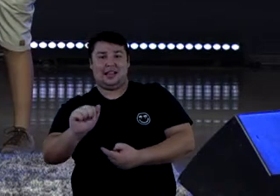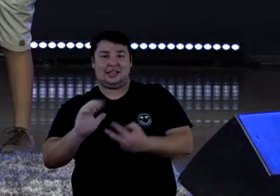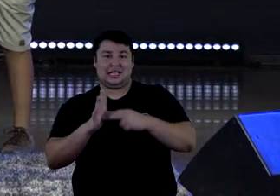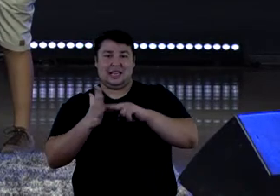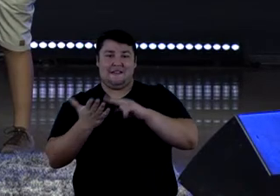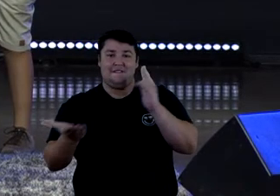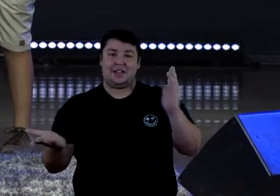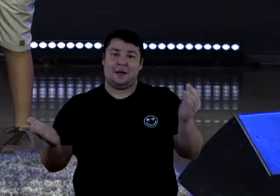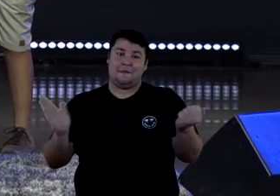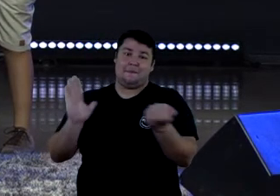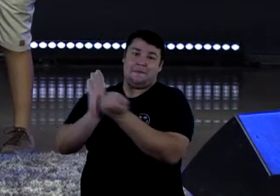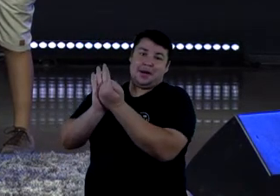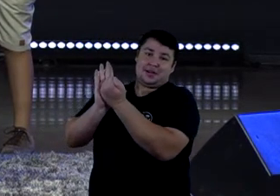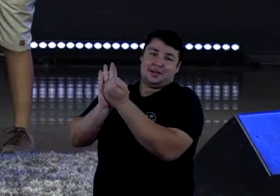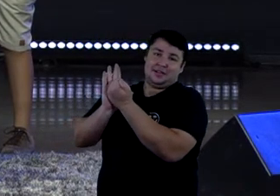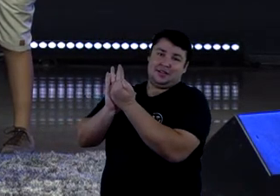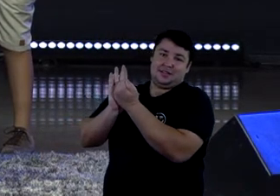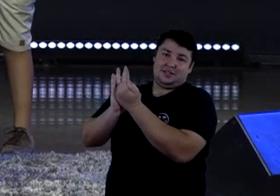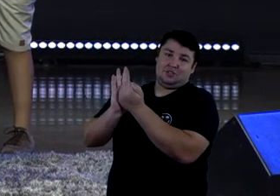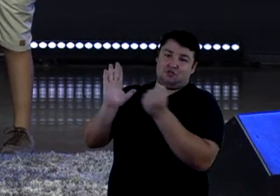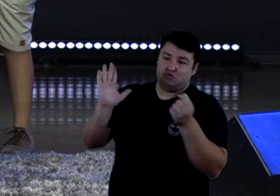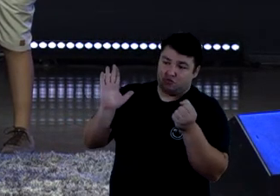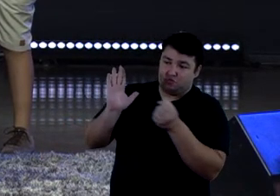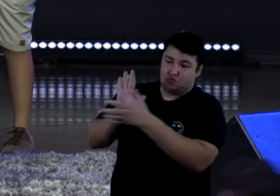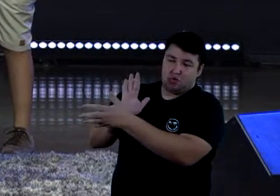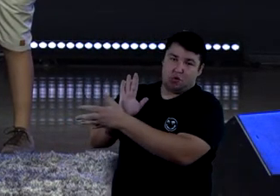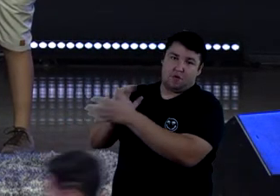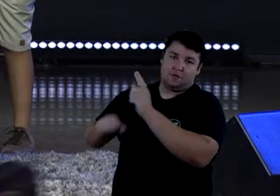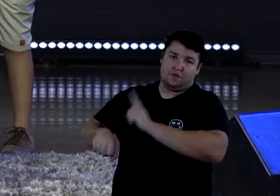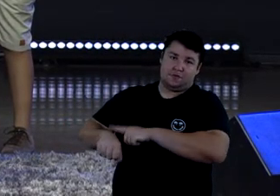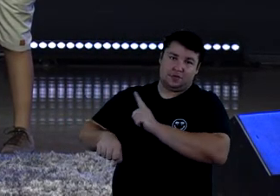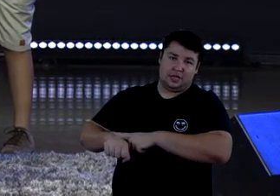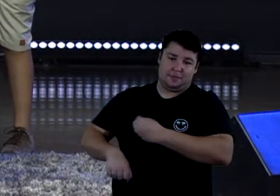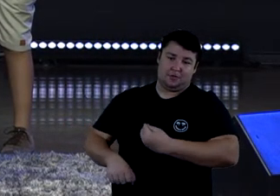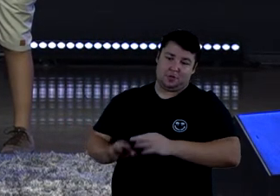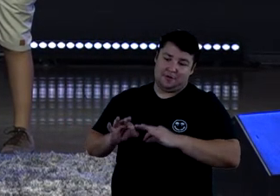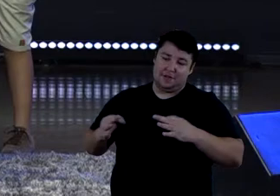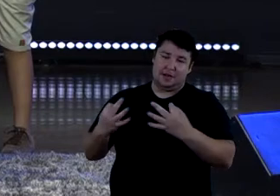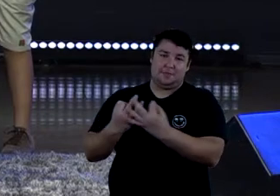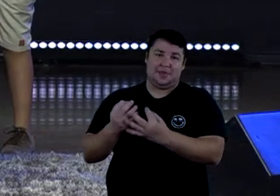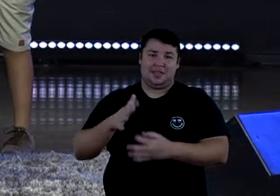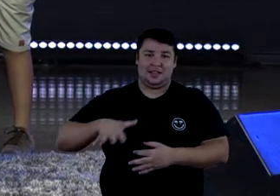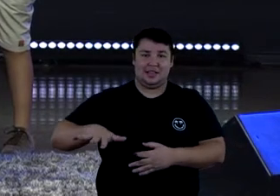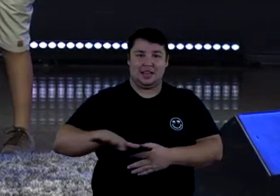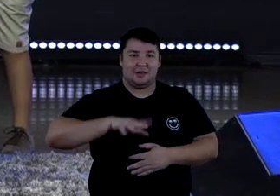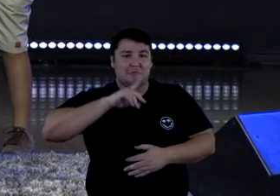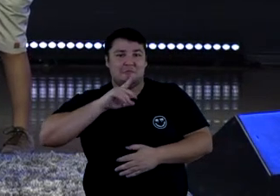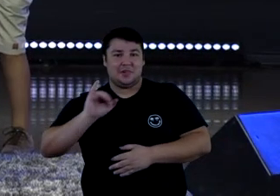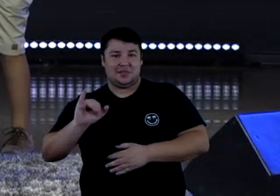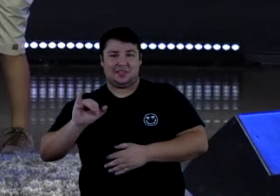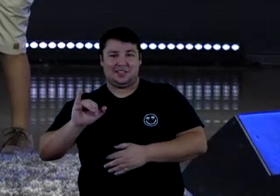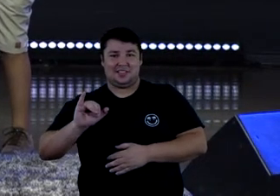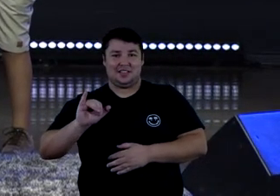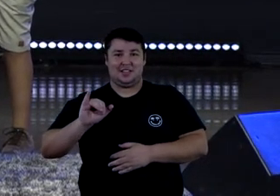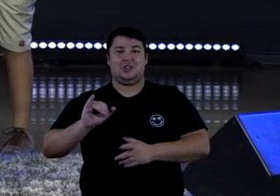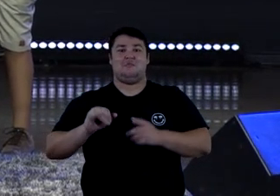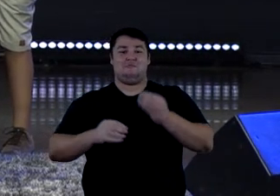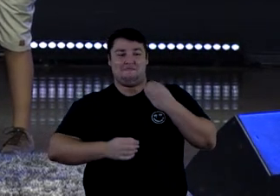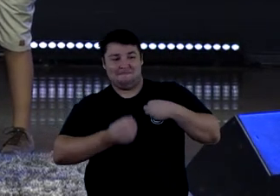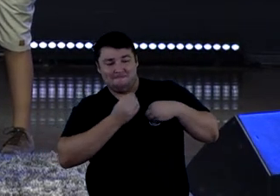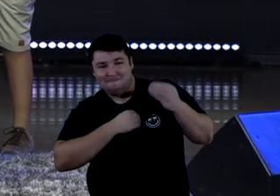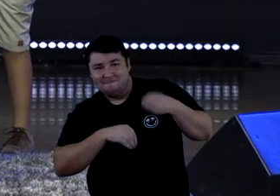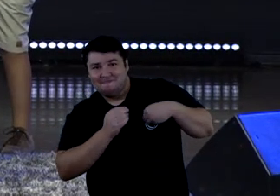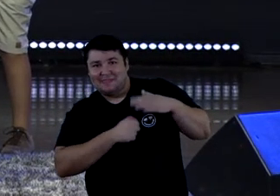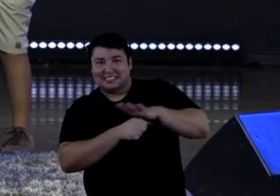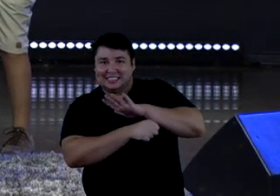selo do novo, Senhor, tempo sobre a família deles. Que onde abundou o pecado